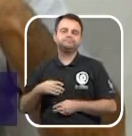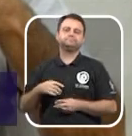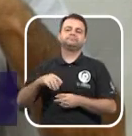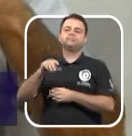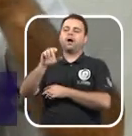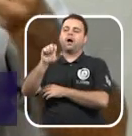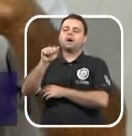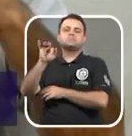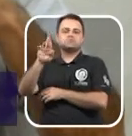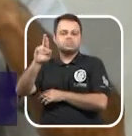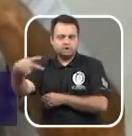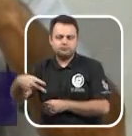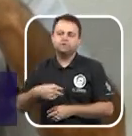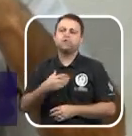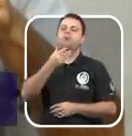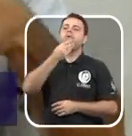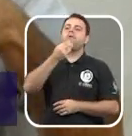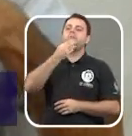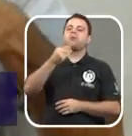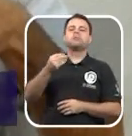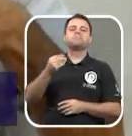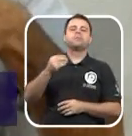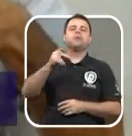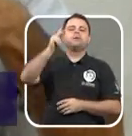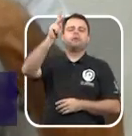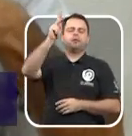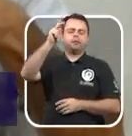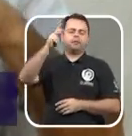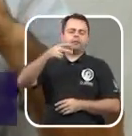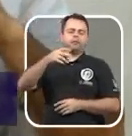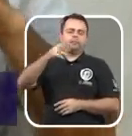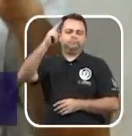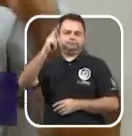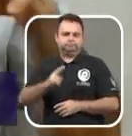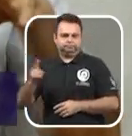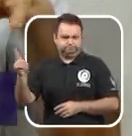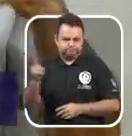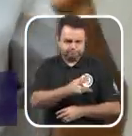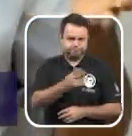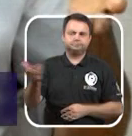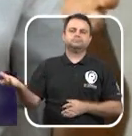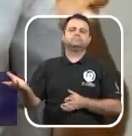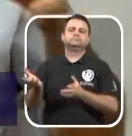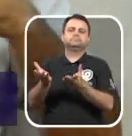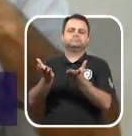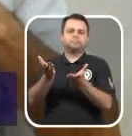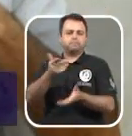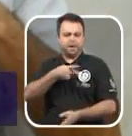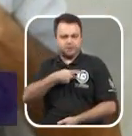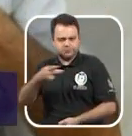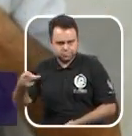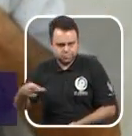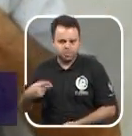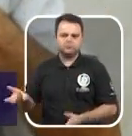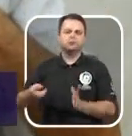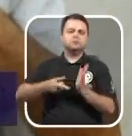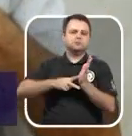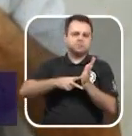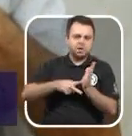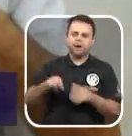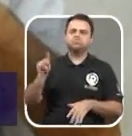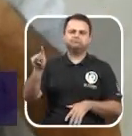o bispo da cidade, o bispo da Igreja Católica, aí eu fui falar com pastores de igreja, a gente está com sindicatos, nós não vamos